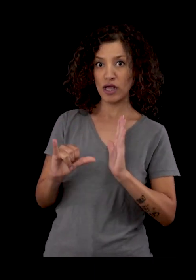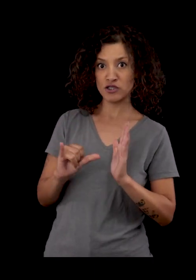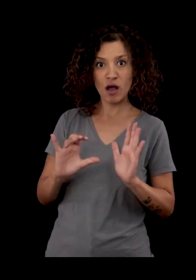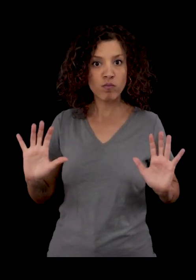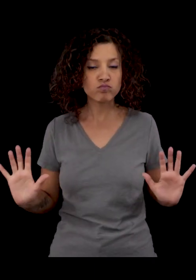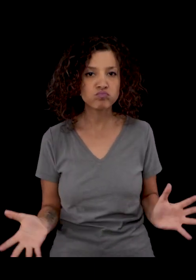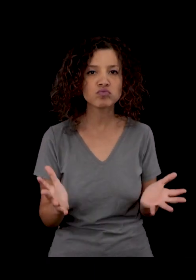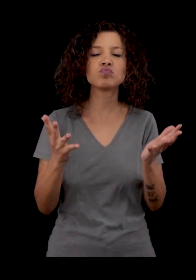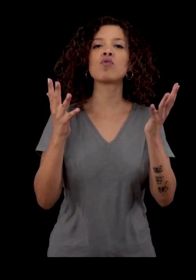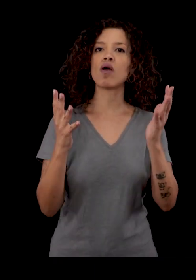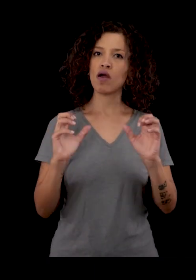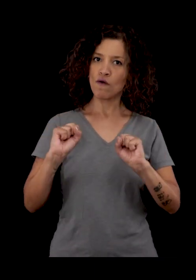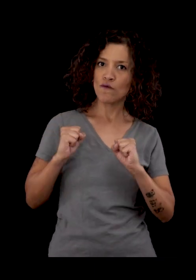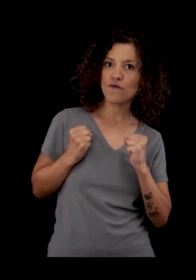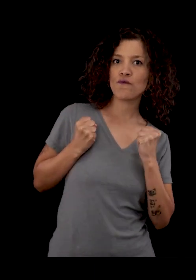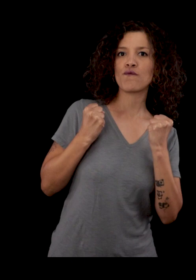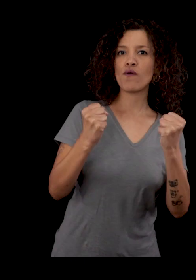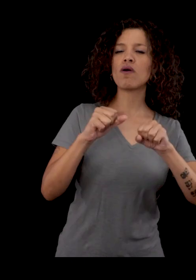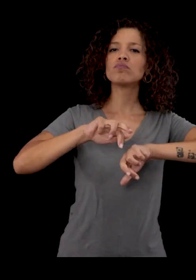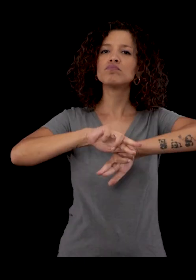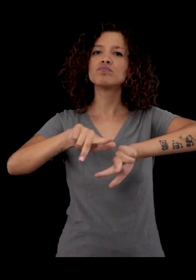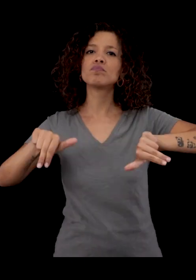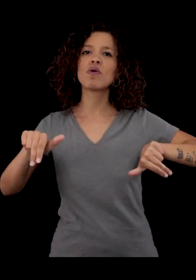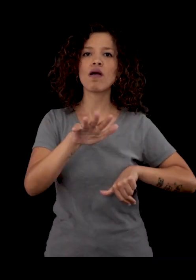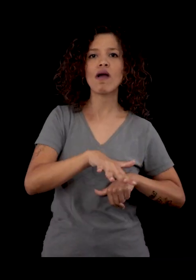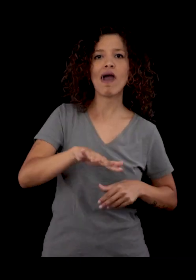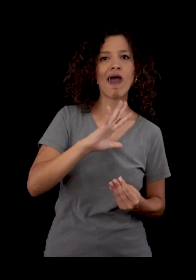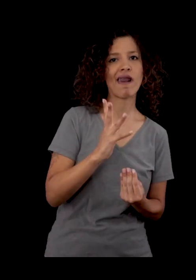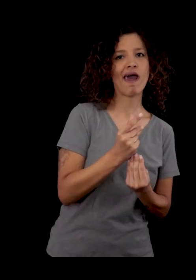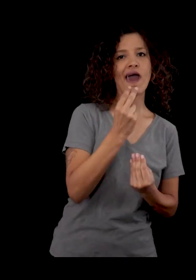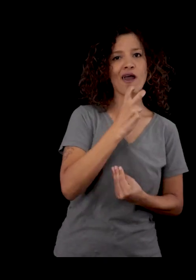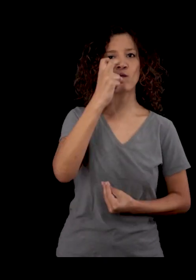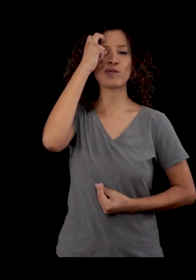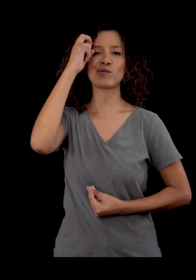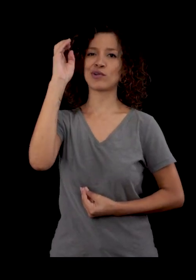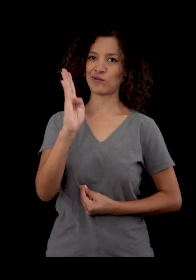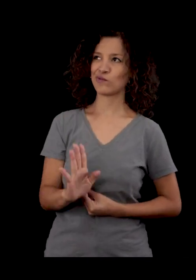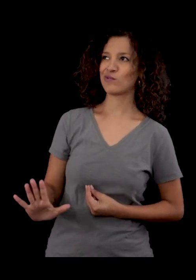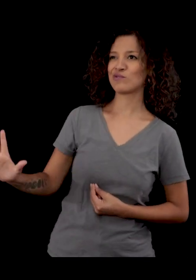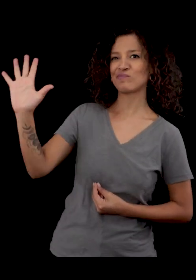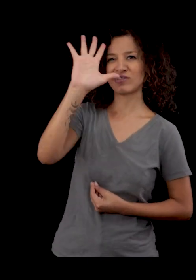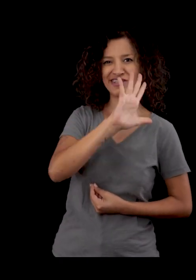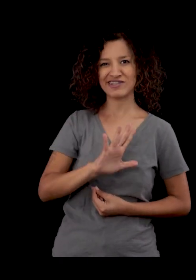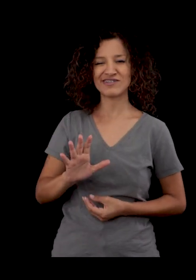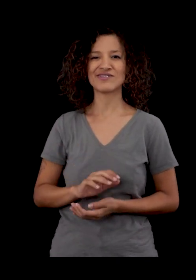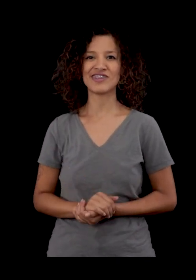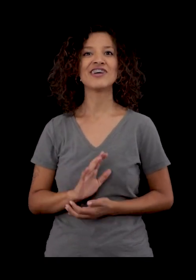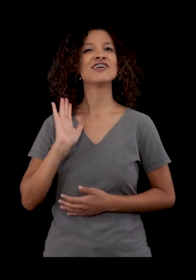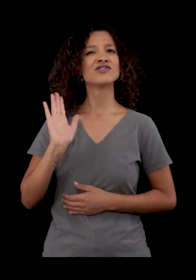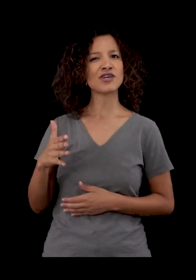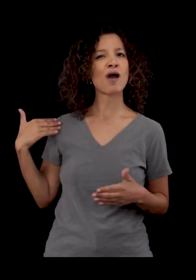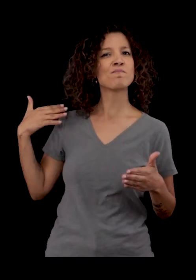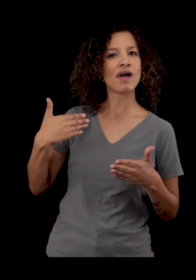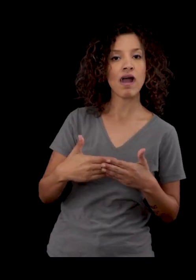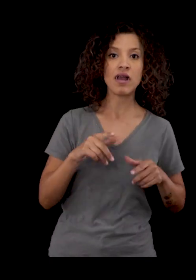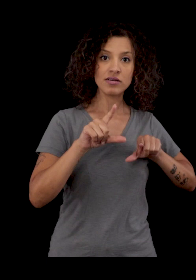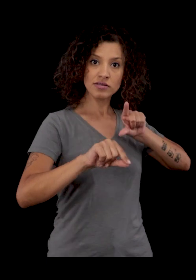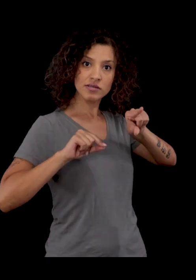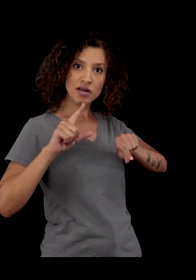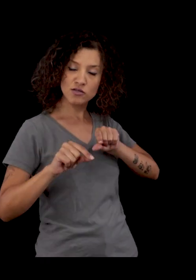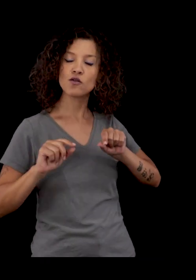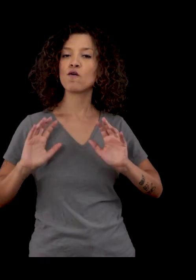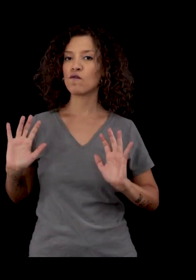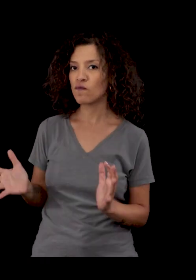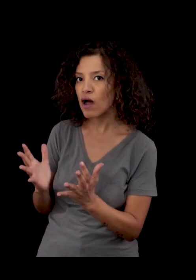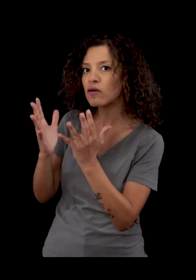contribui para o fortalecimento e a diversidade da cena artística e cultural do país. E que já selecionou, valorizou